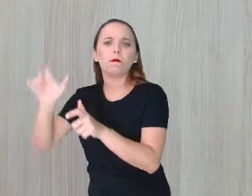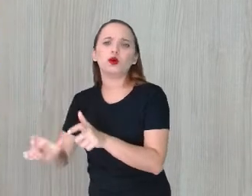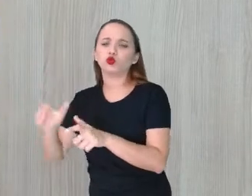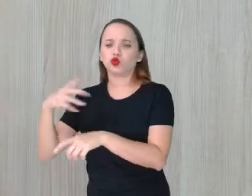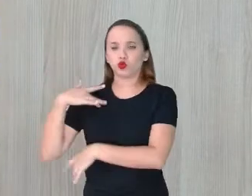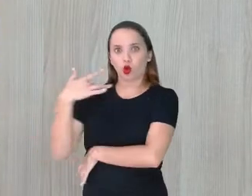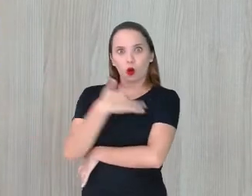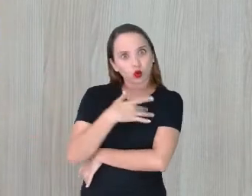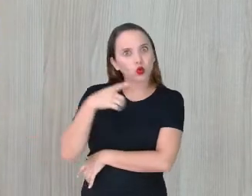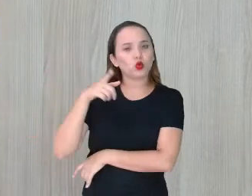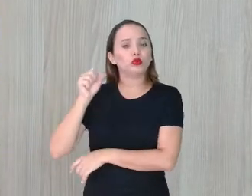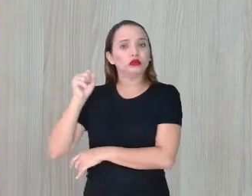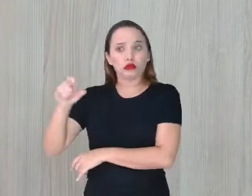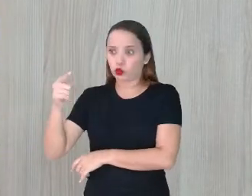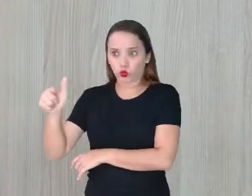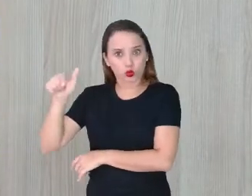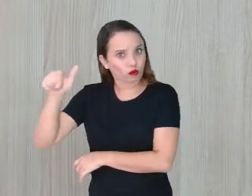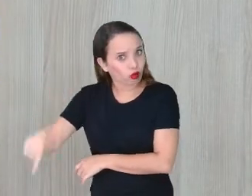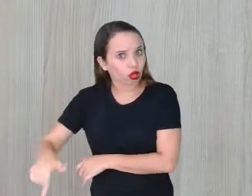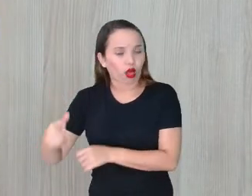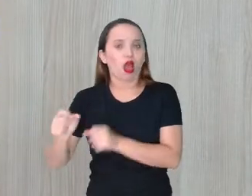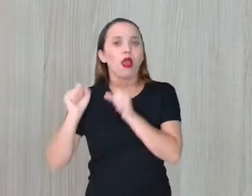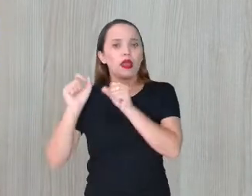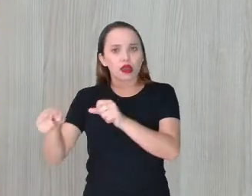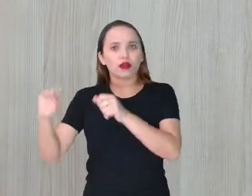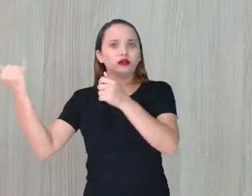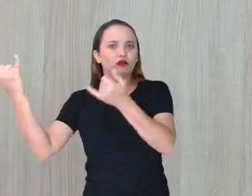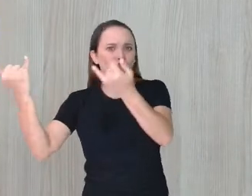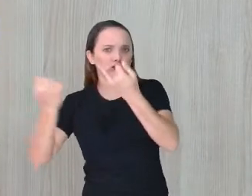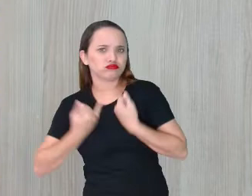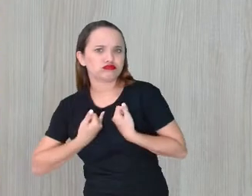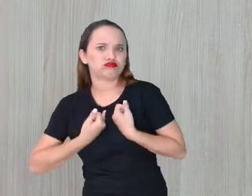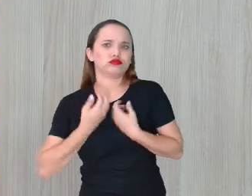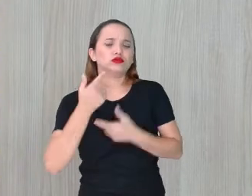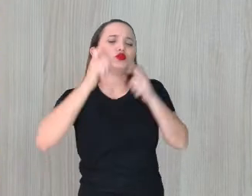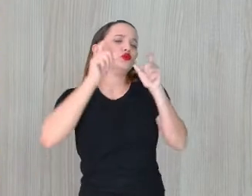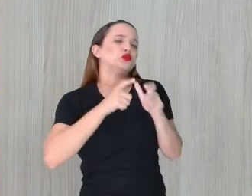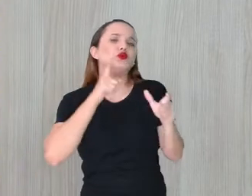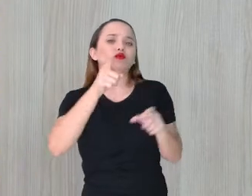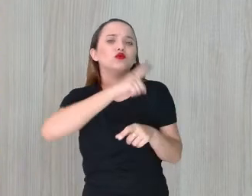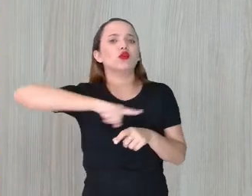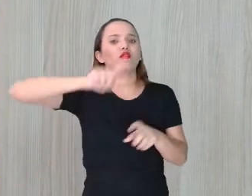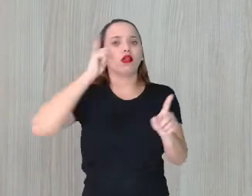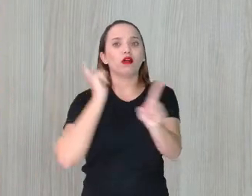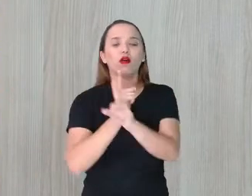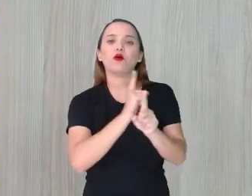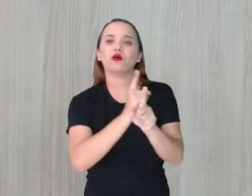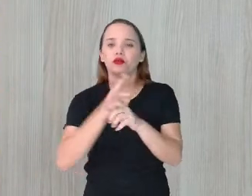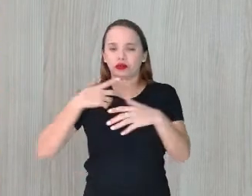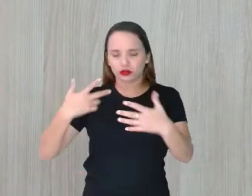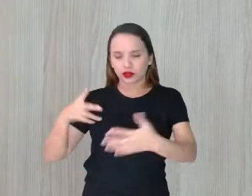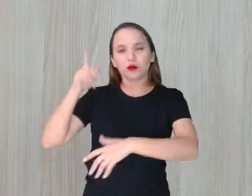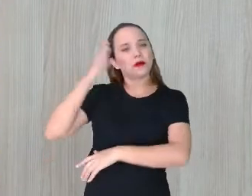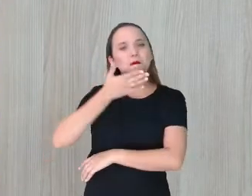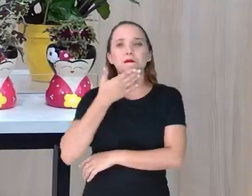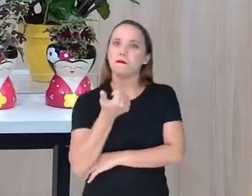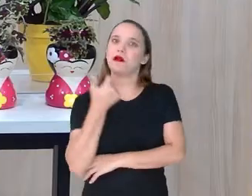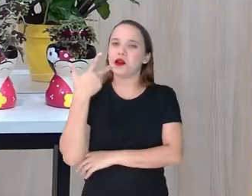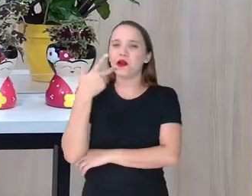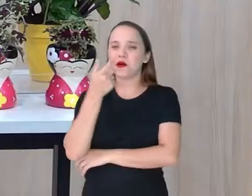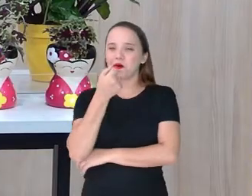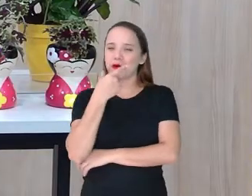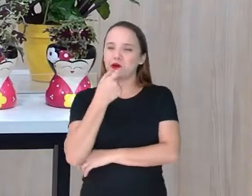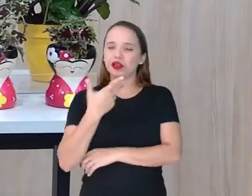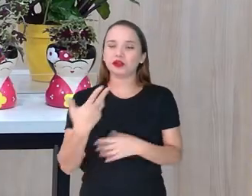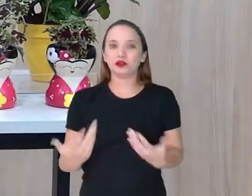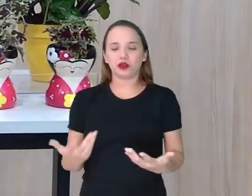vão dizer qual é o local mais próximo. Então, a dica é prevenção, e a vacina é o melhor remédio, não é, Cláudia? É, professora Isabel,